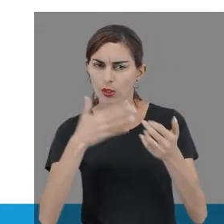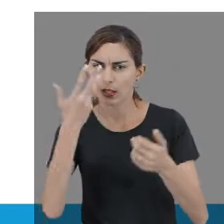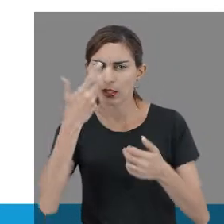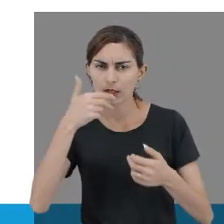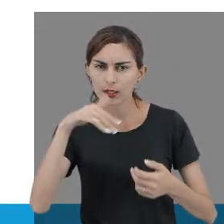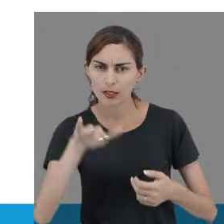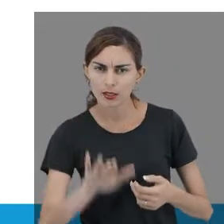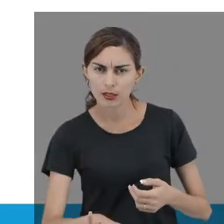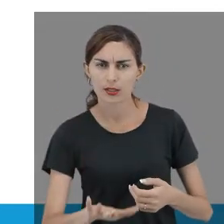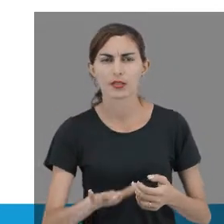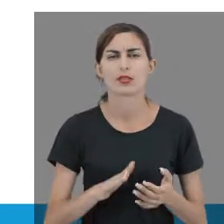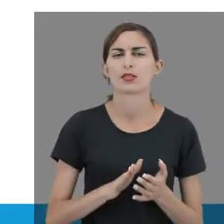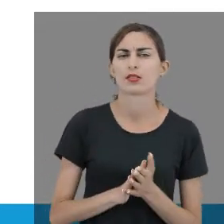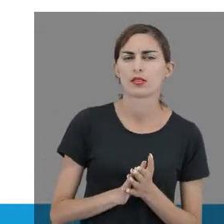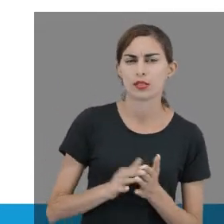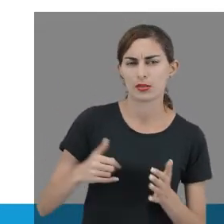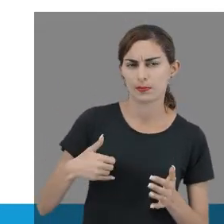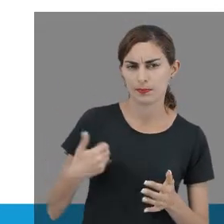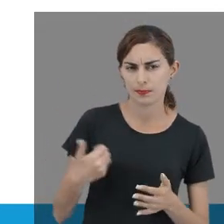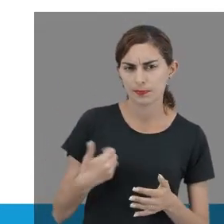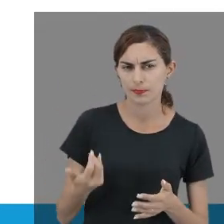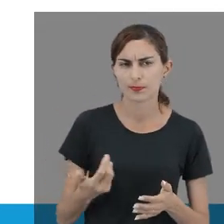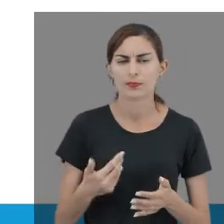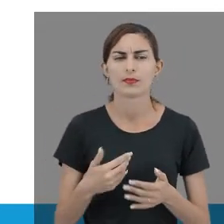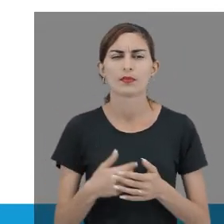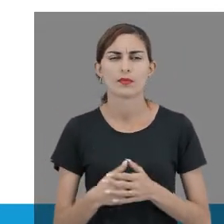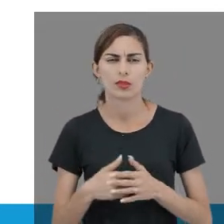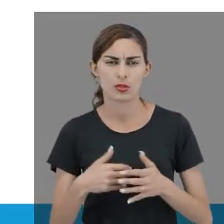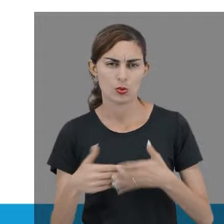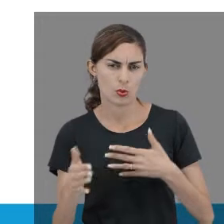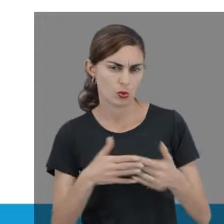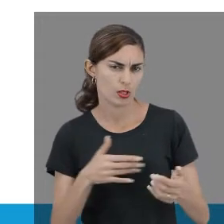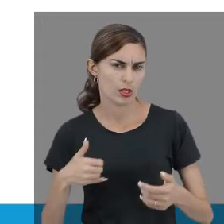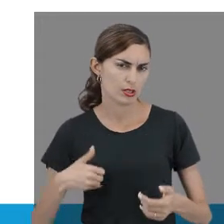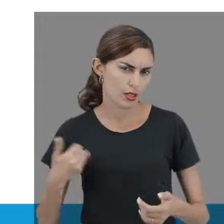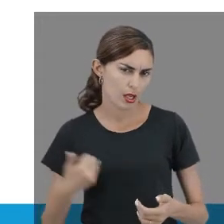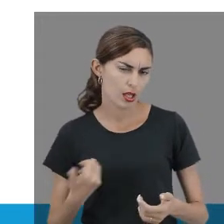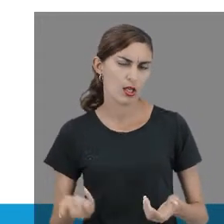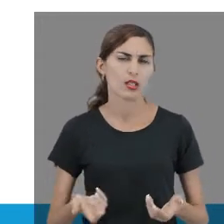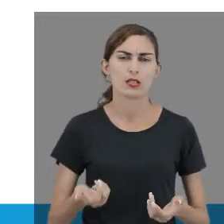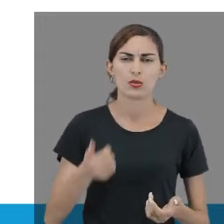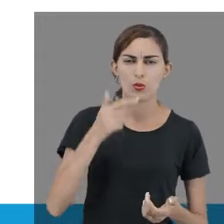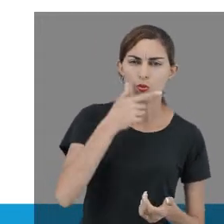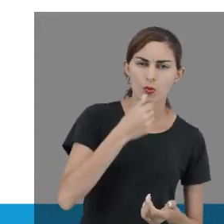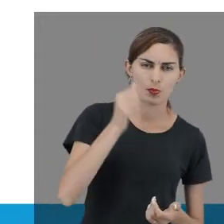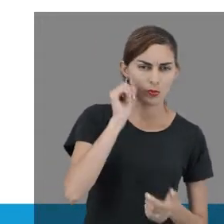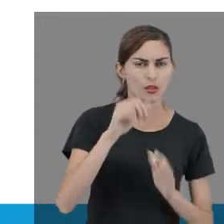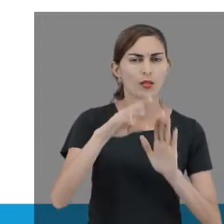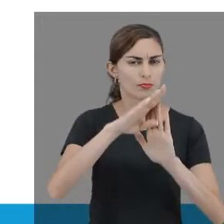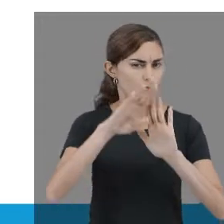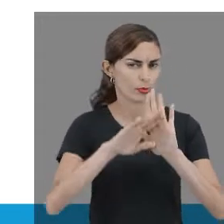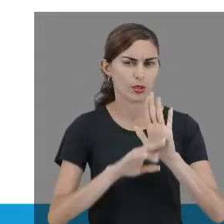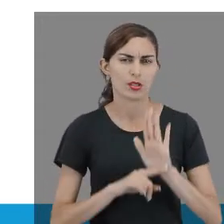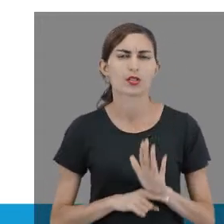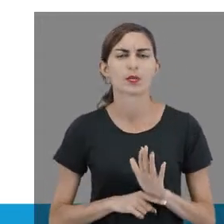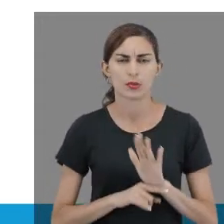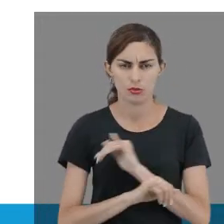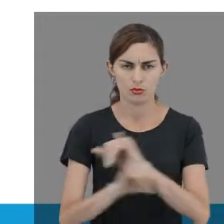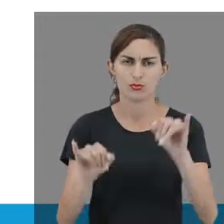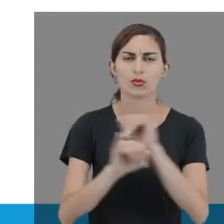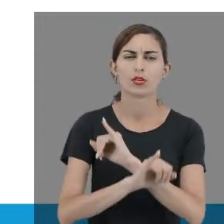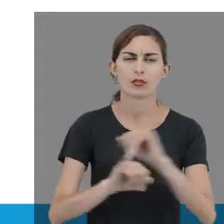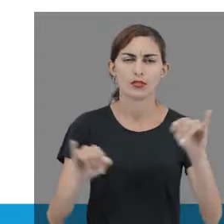criança que tenha período cefálico menor que 2 desvios padrão de acordo para a sua idade e sexo. Então, tá aí